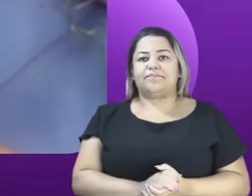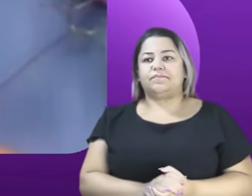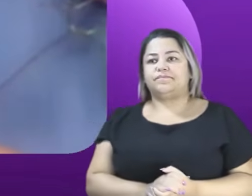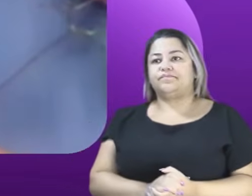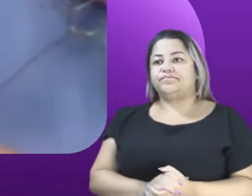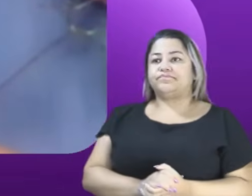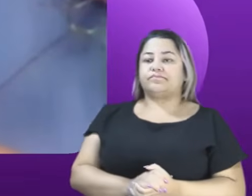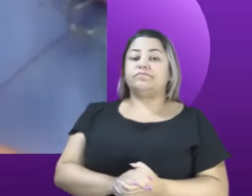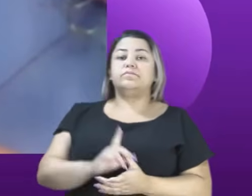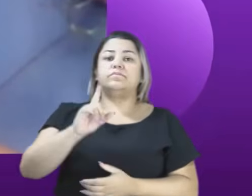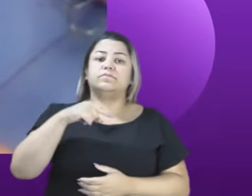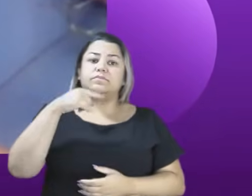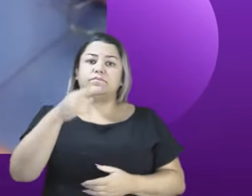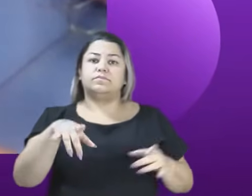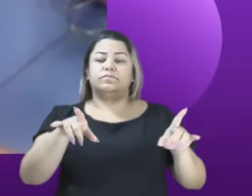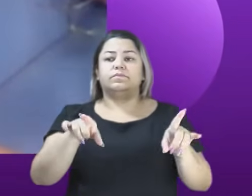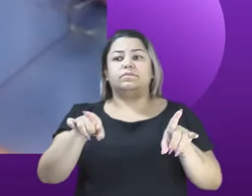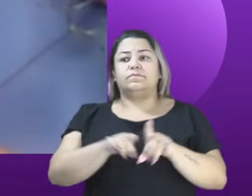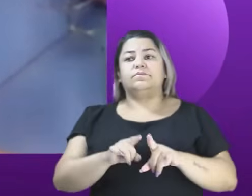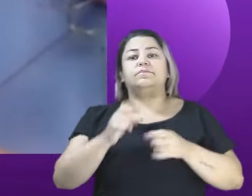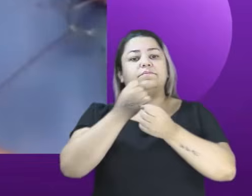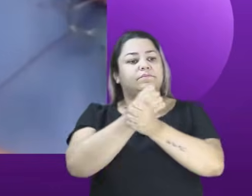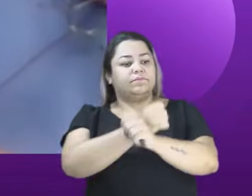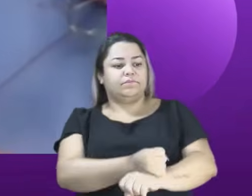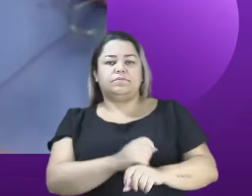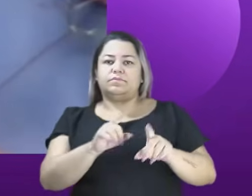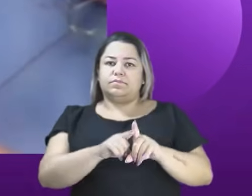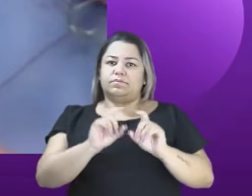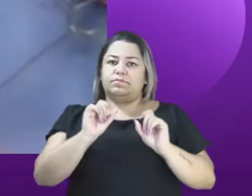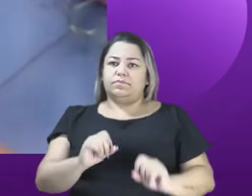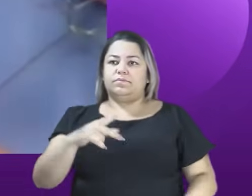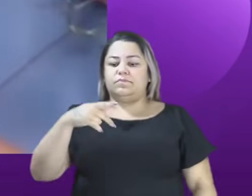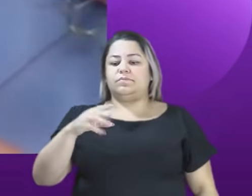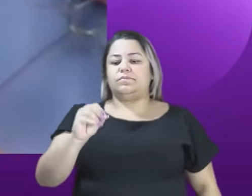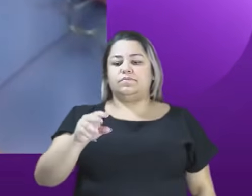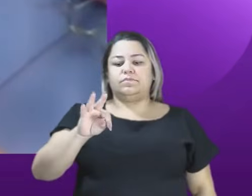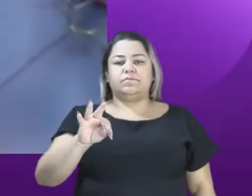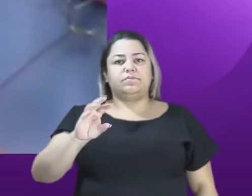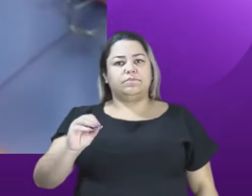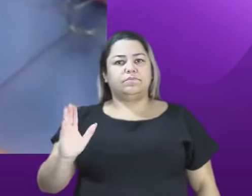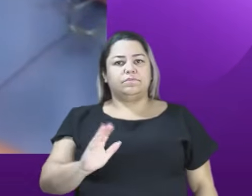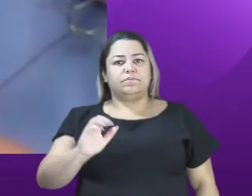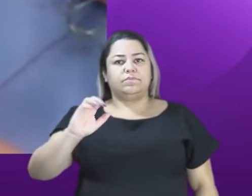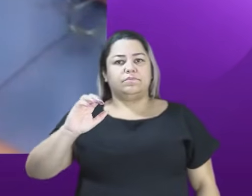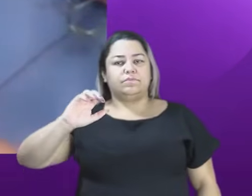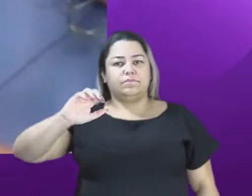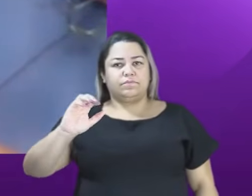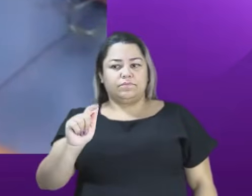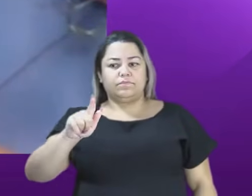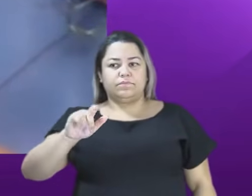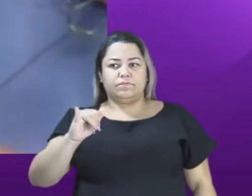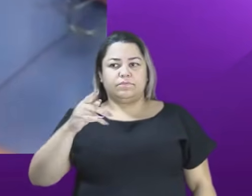onde logo após a abolição da escravidão, tanto Porto de Galinhas quanto Maracaípe continuaram sendo